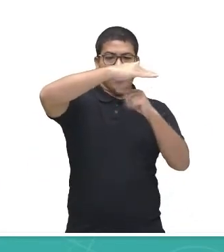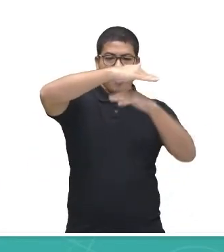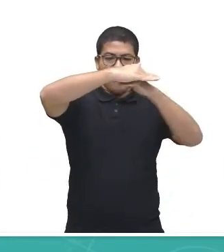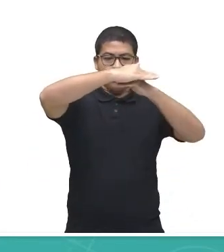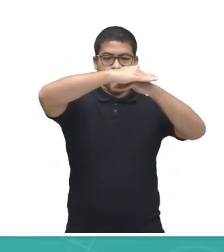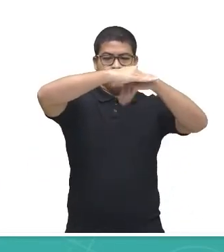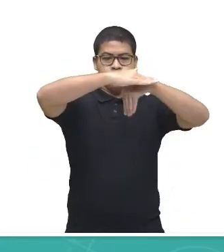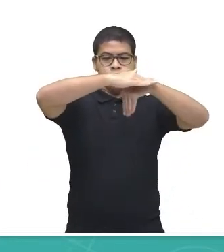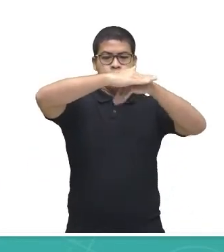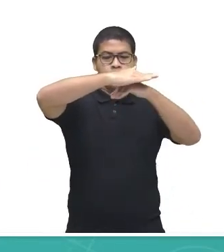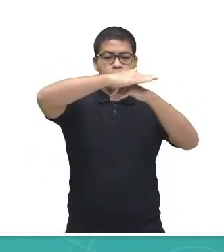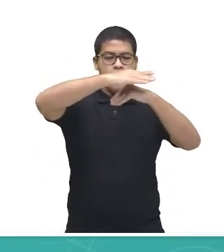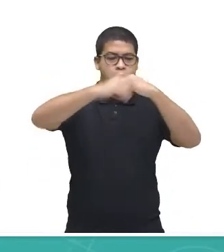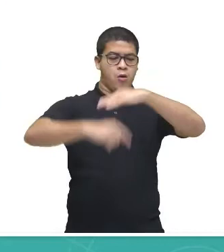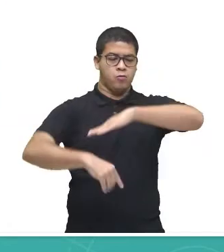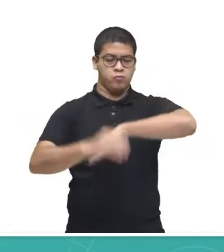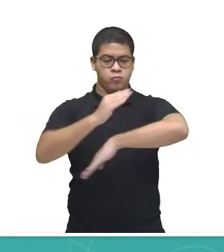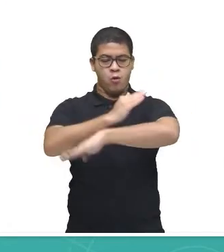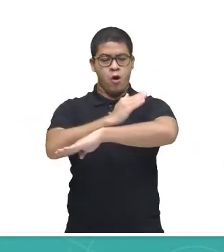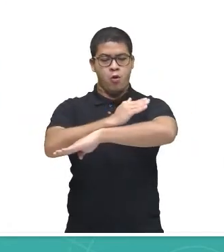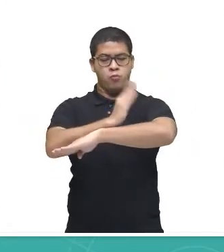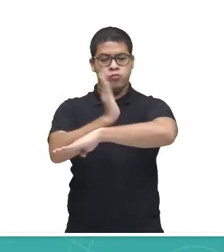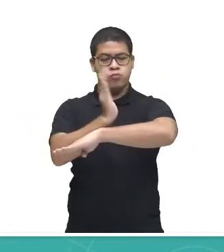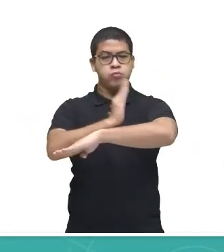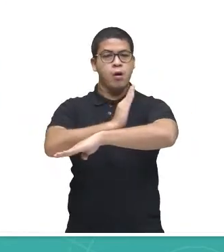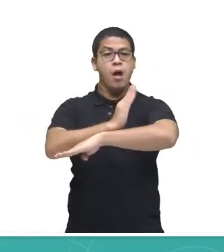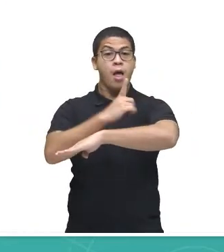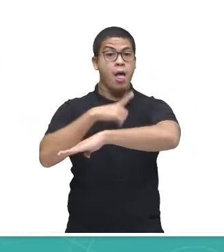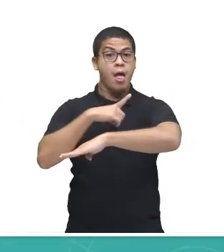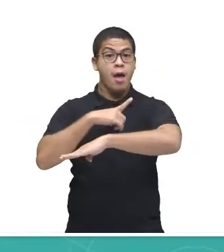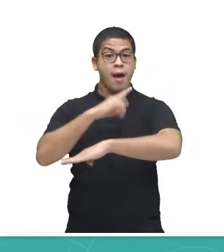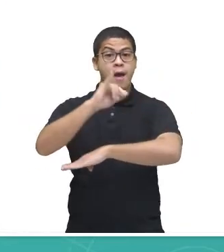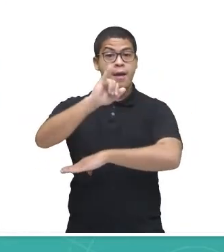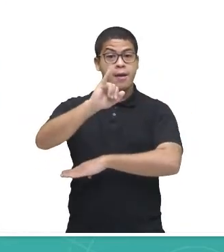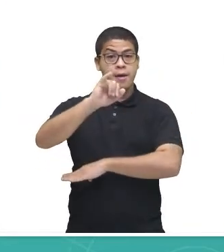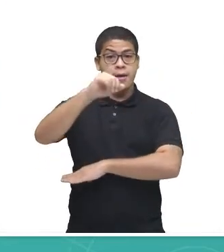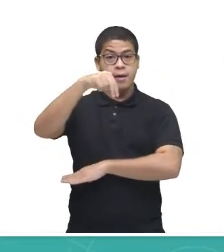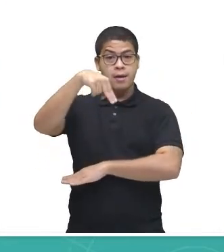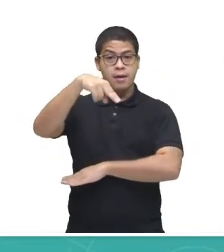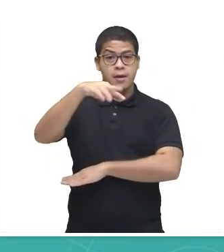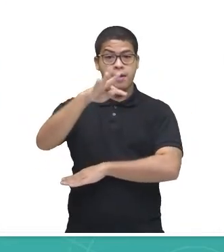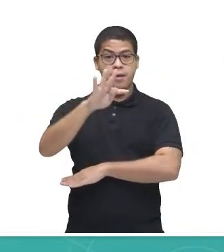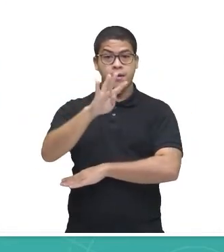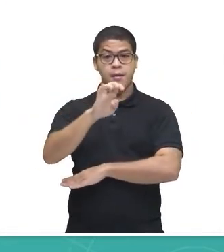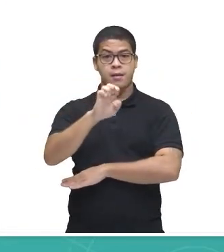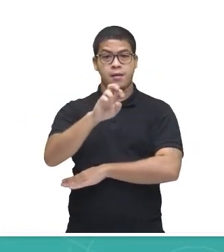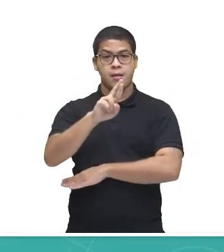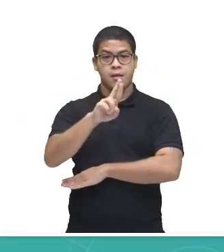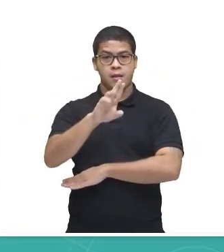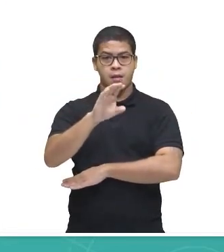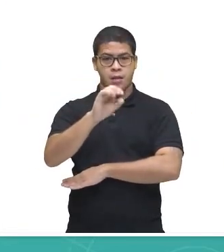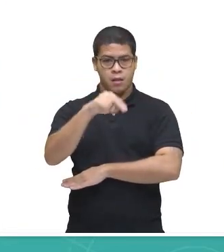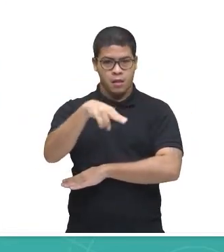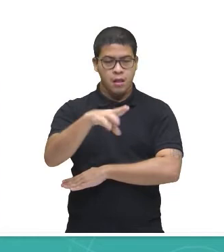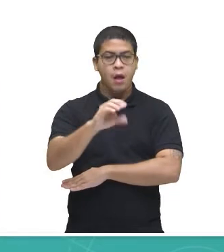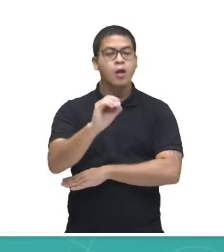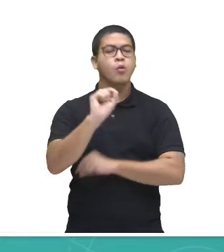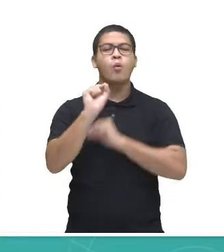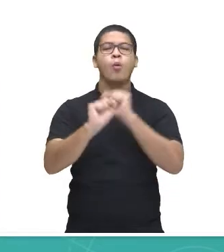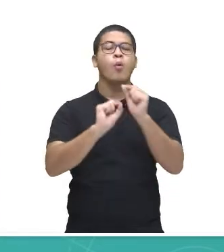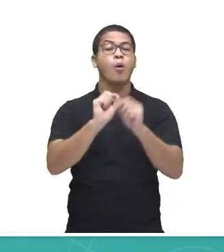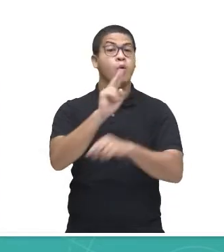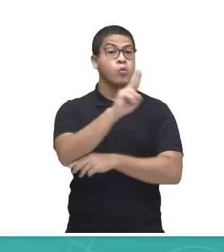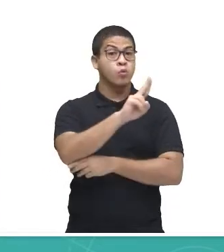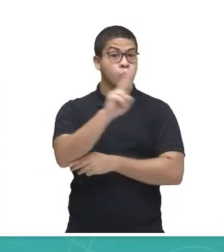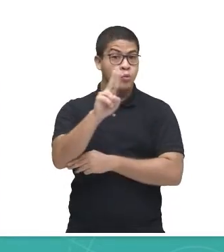chamados ângulos internos, que aqui a gente vê que são os ângulos que estão em azul, tá bom? Nas